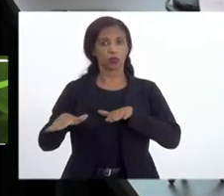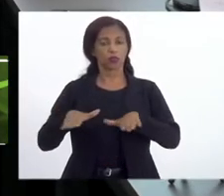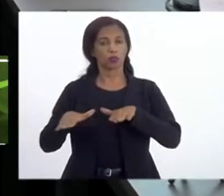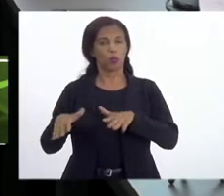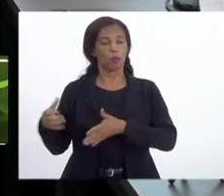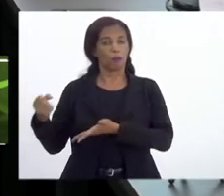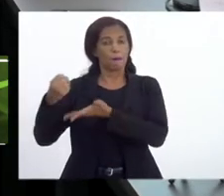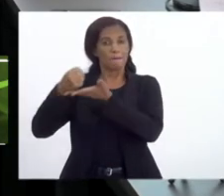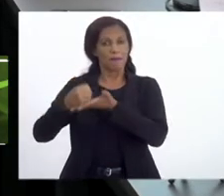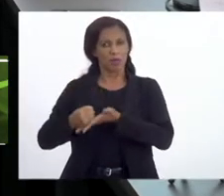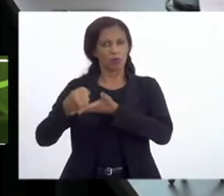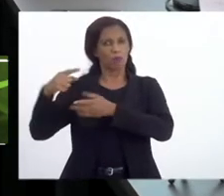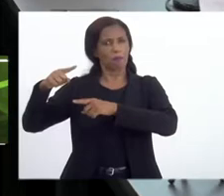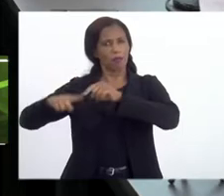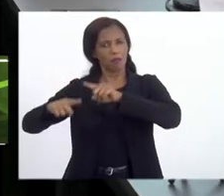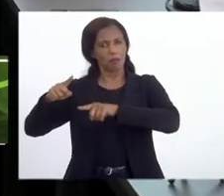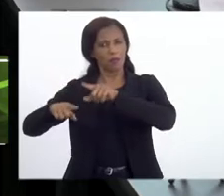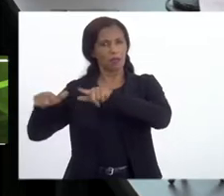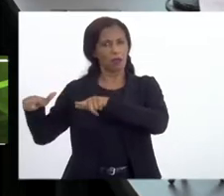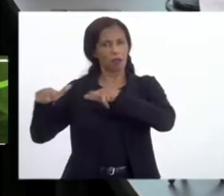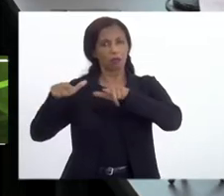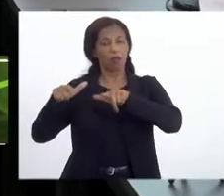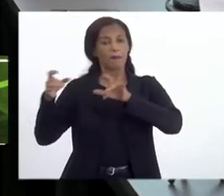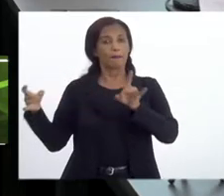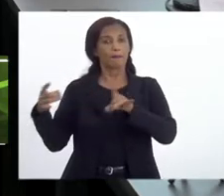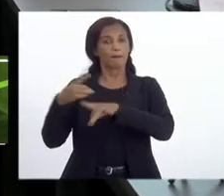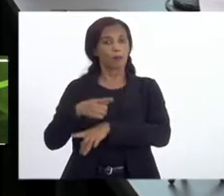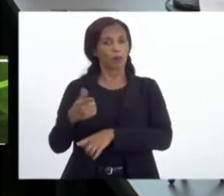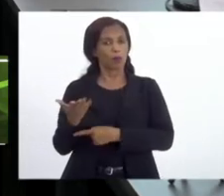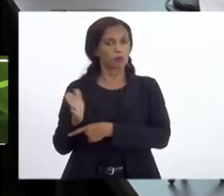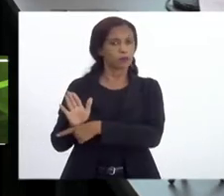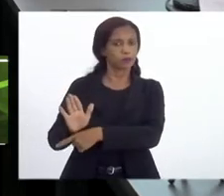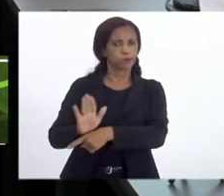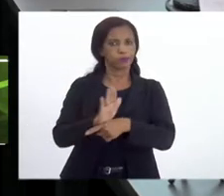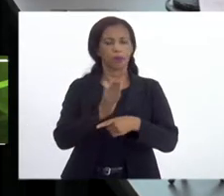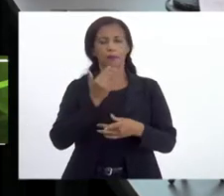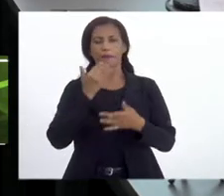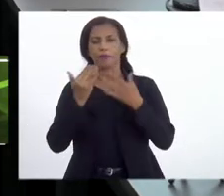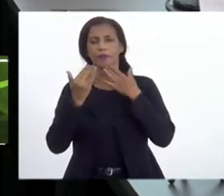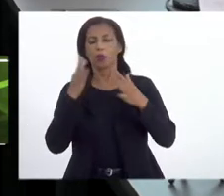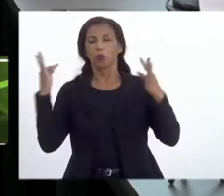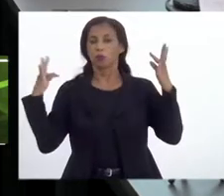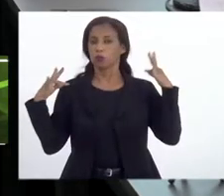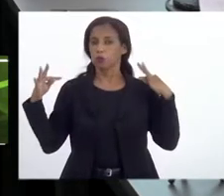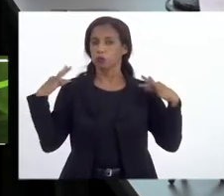cargas do Estado do Rio de Janeiro e pronto para atender as demandas do turismo.